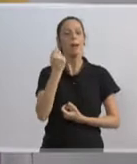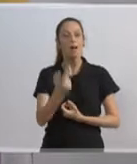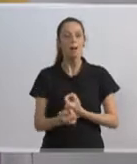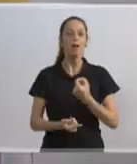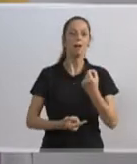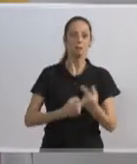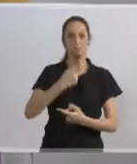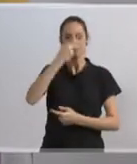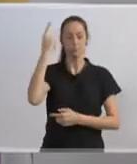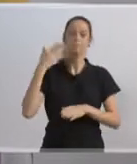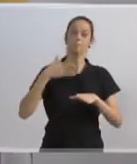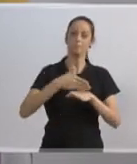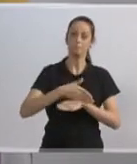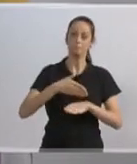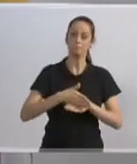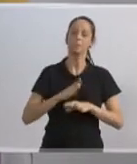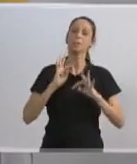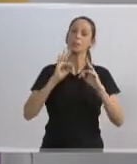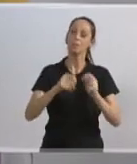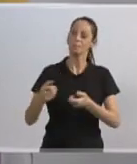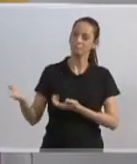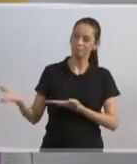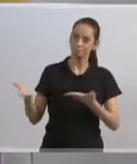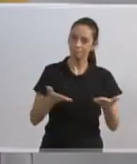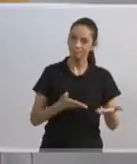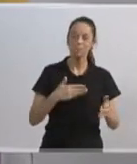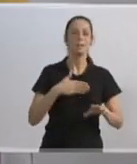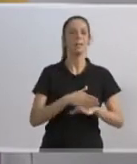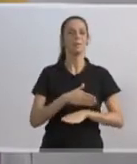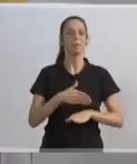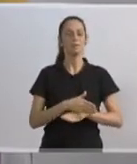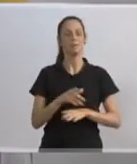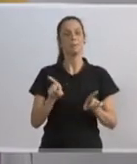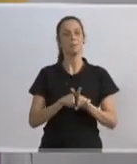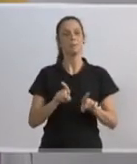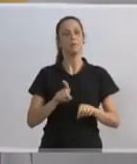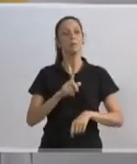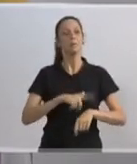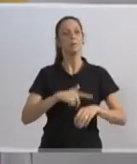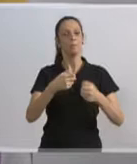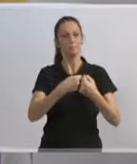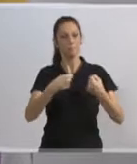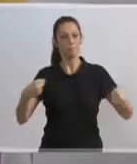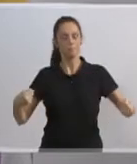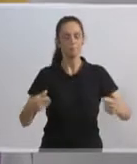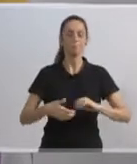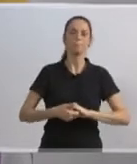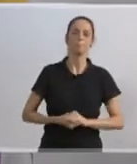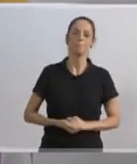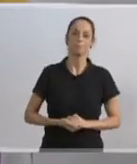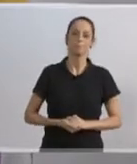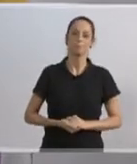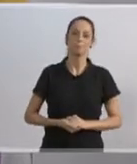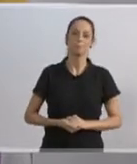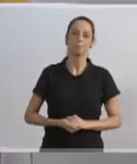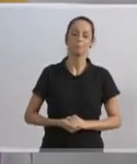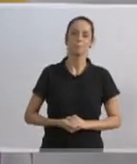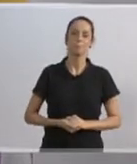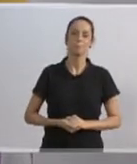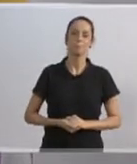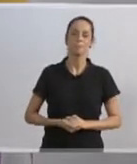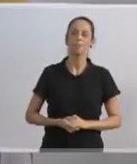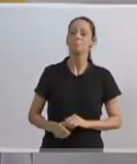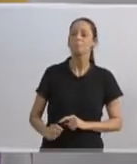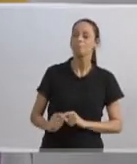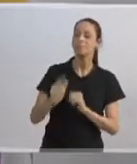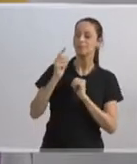participando todos estão convidados a participar também desse pedágio há relatos de mais dois